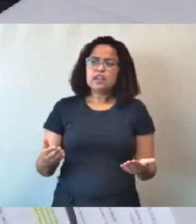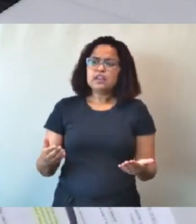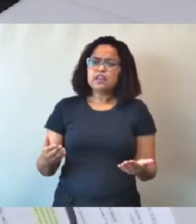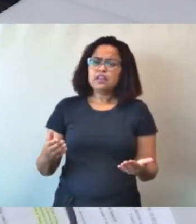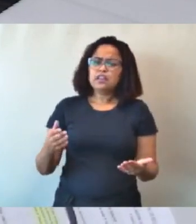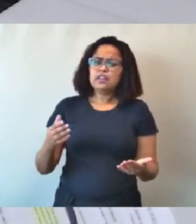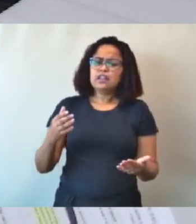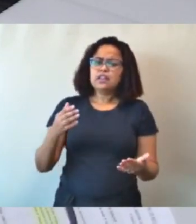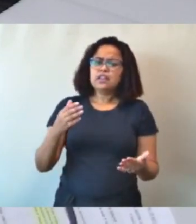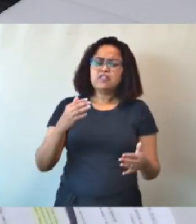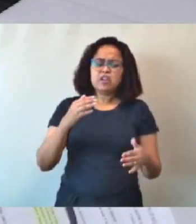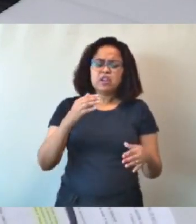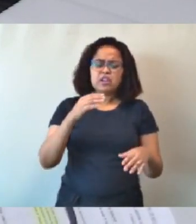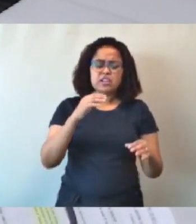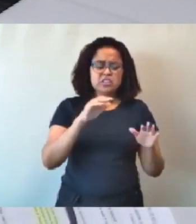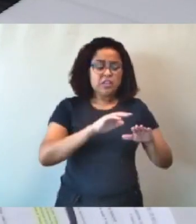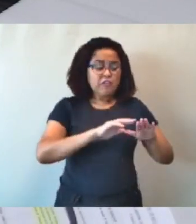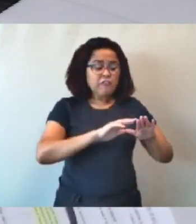torna-se num vício.